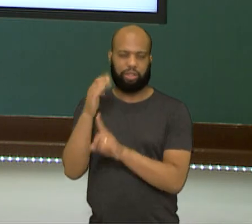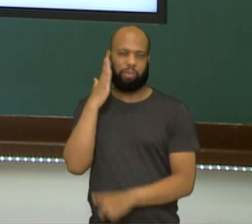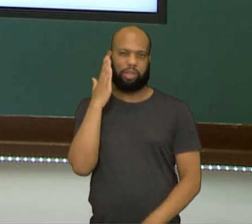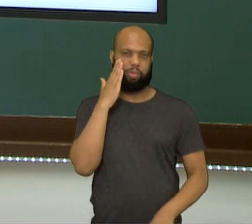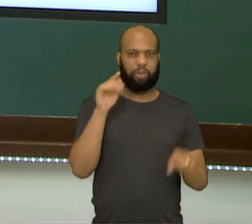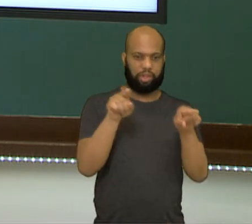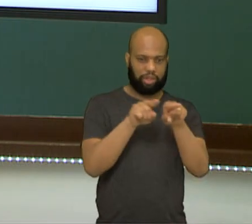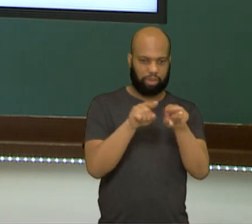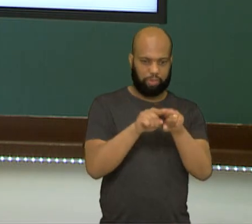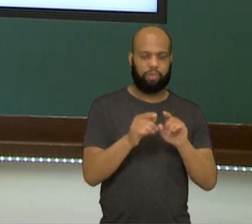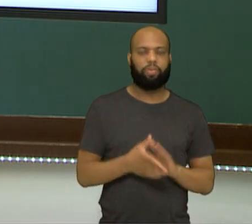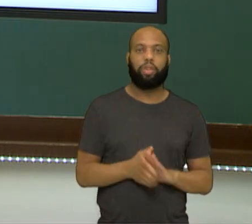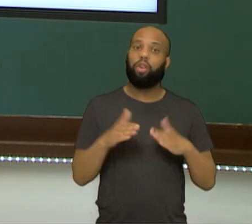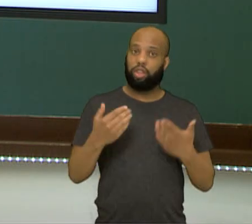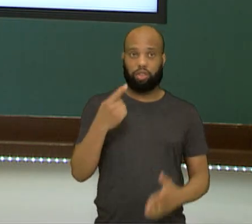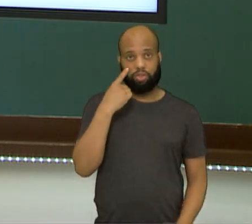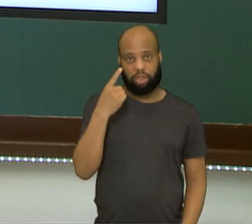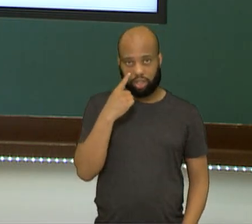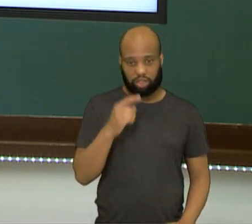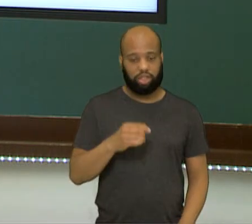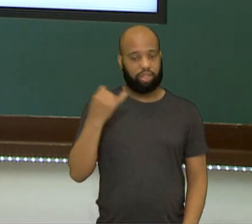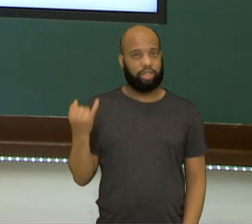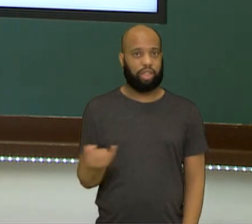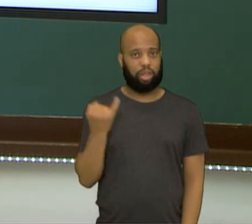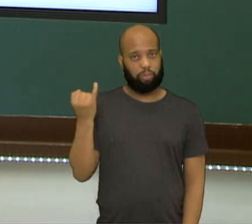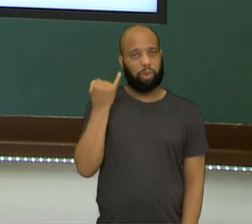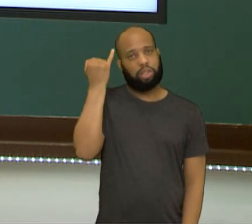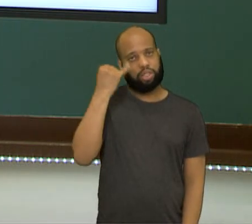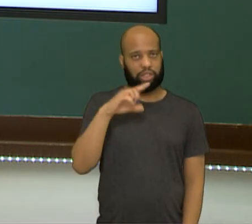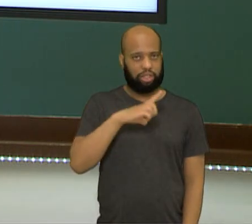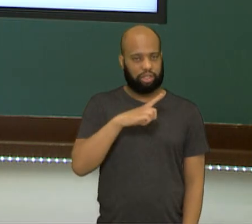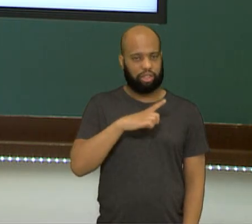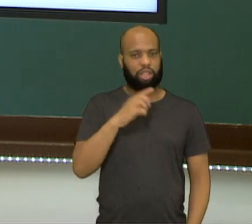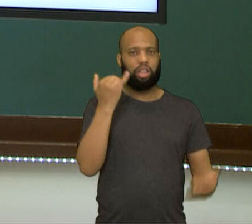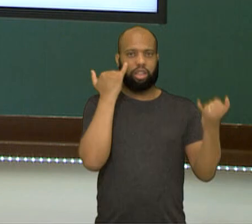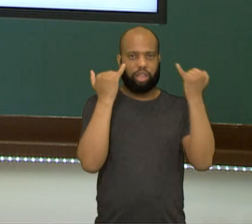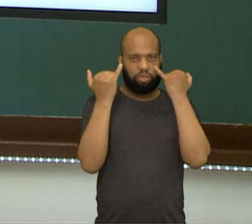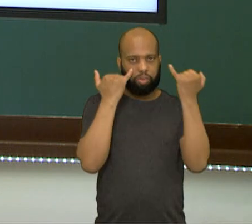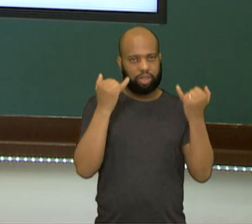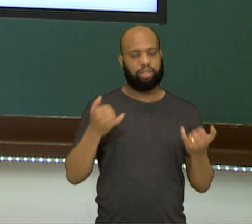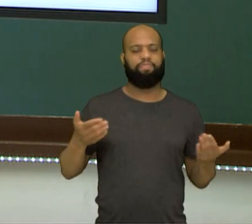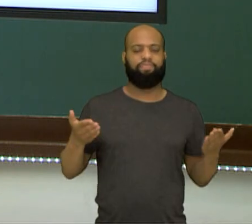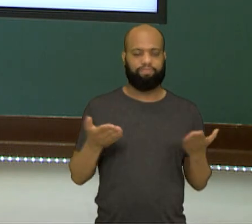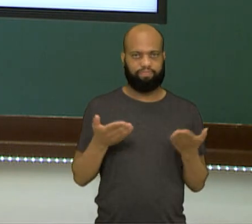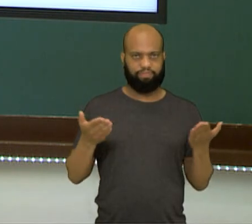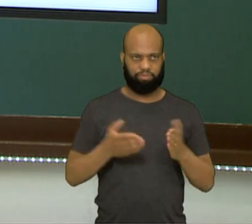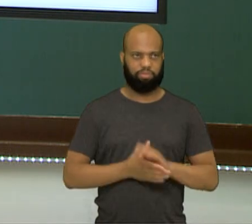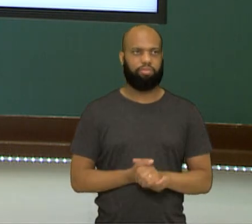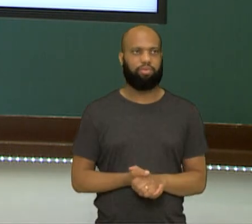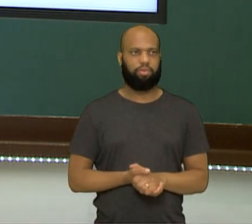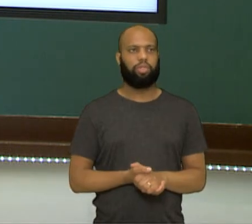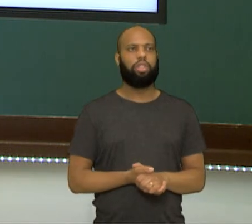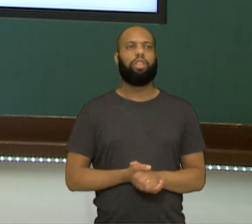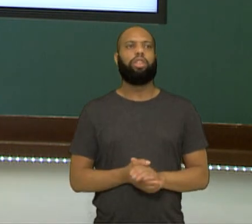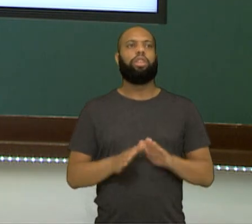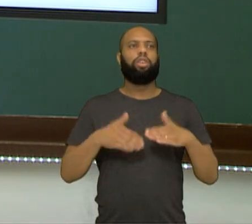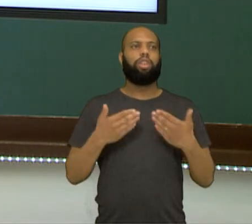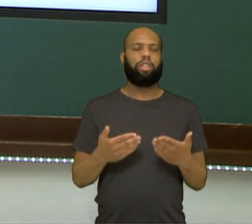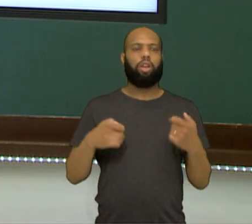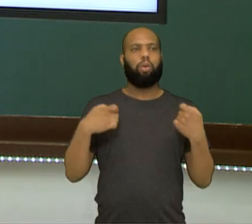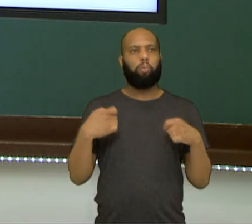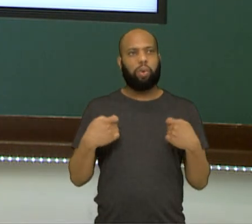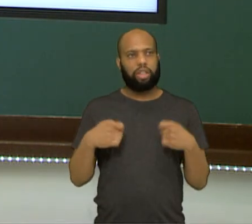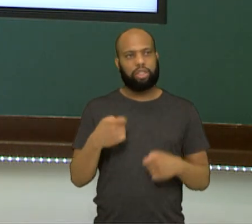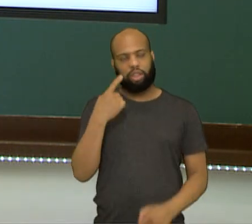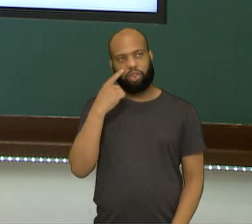né? Então vejam com a importância da informação nos dias que nós estamos, né? Então você já deve